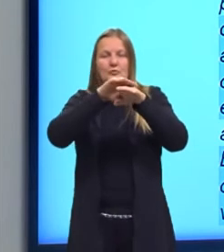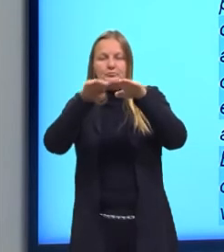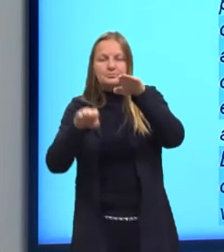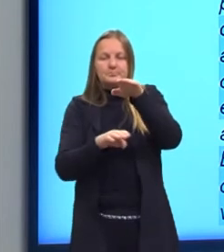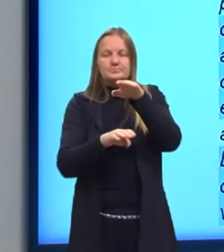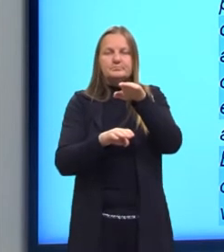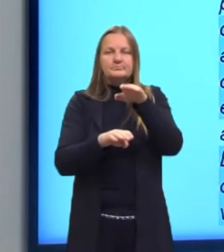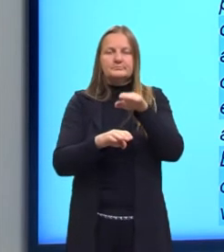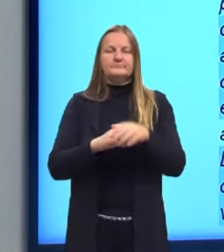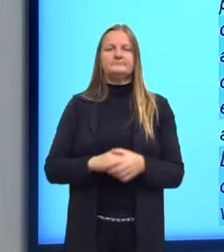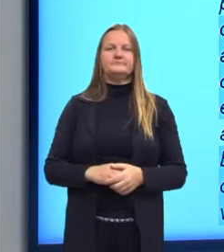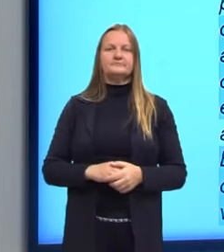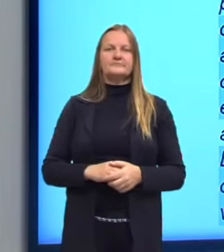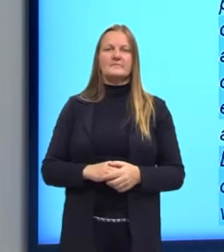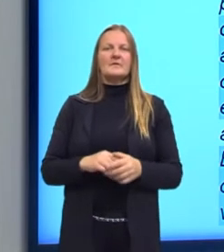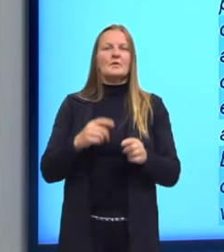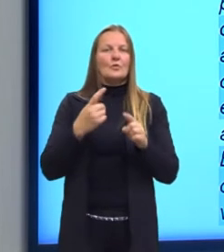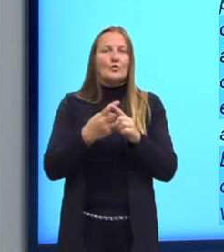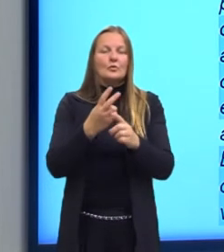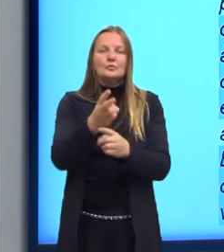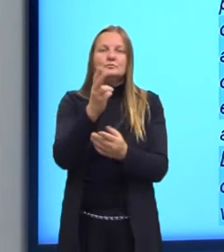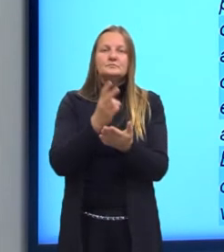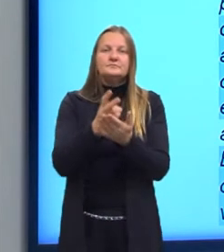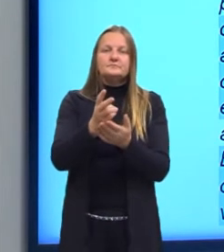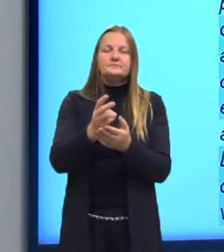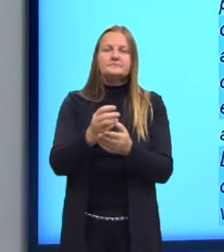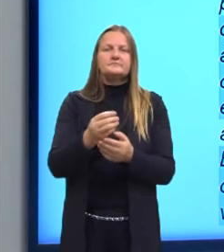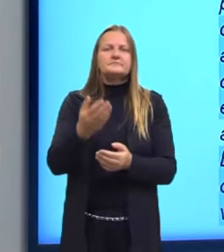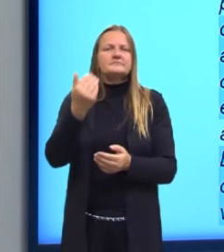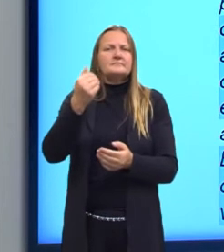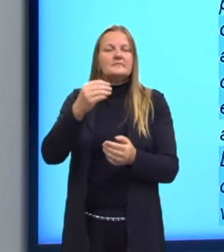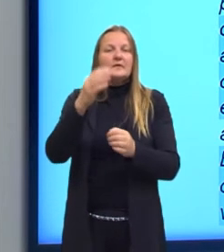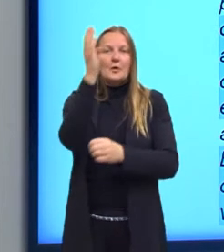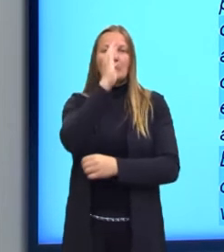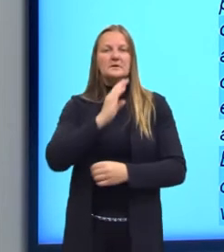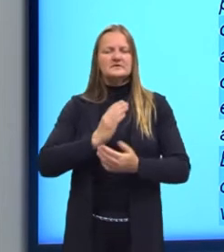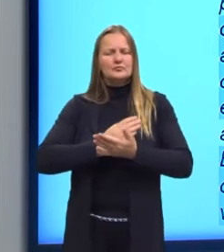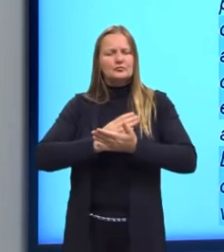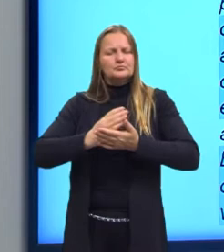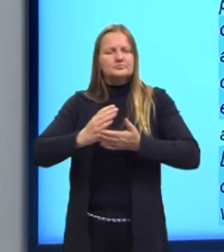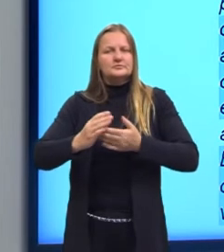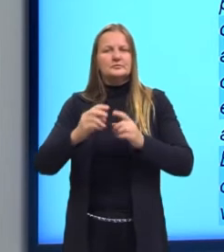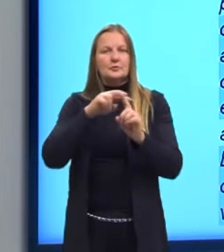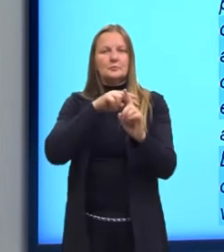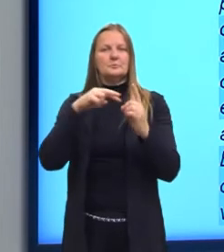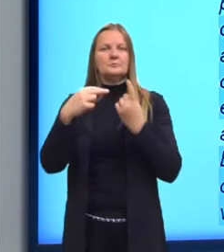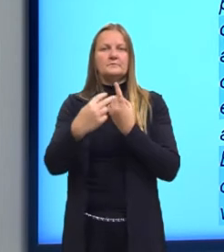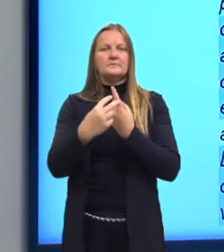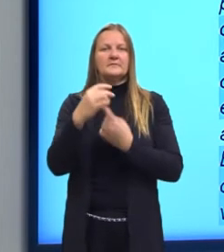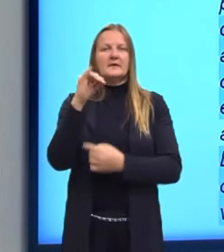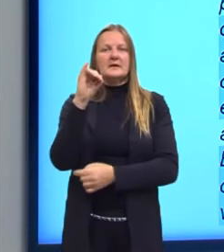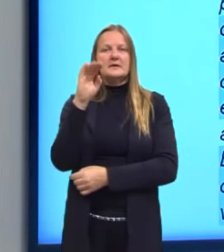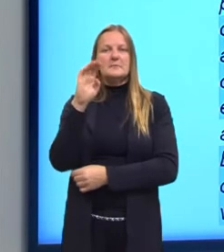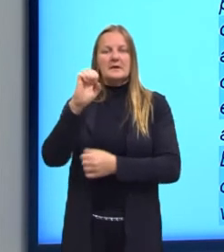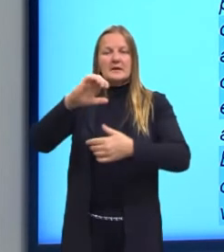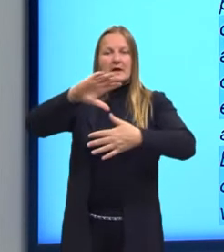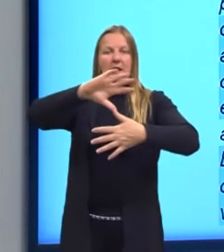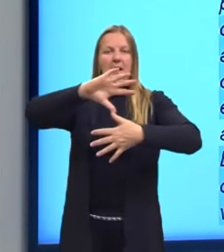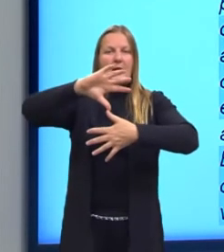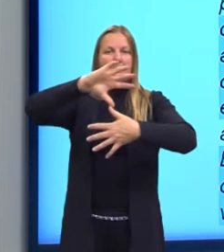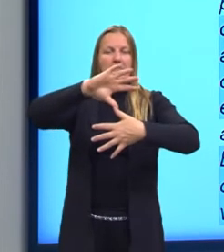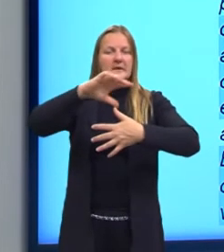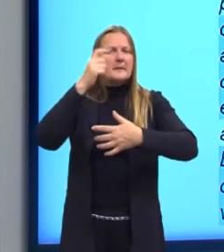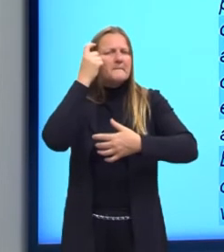do acesso cinema no Brasil e continuando desde a sua Gênese considerando-se a perspectiva ibérica a América foi